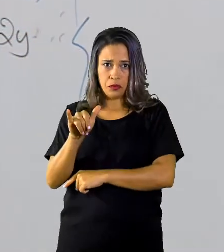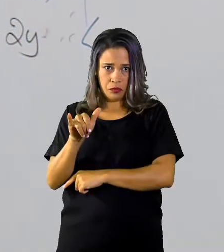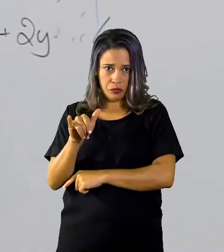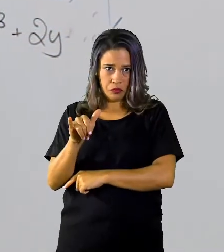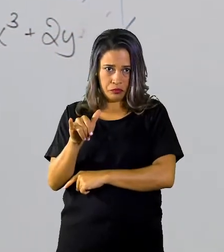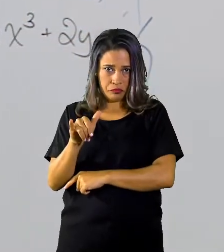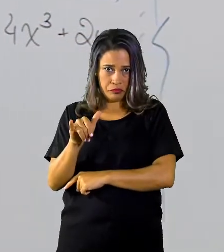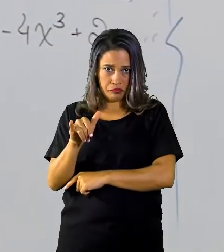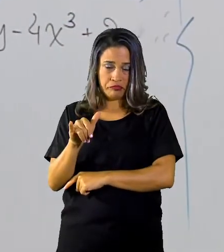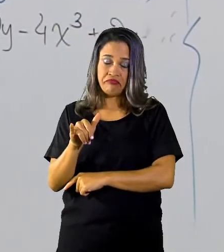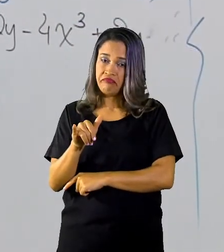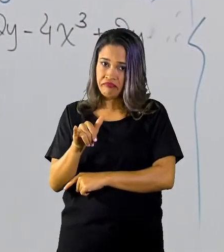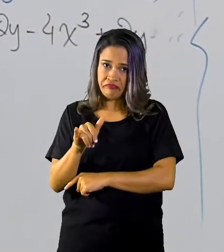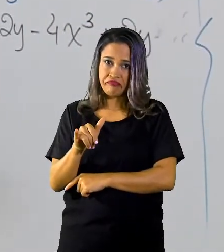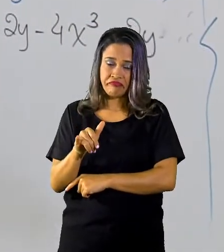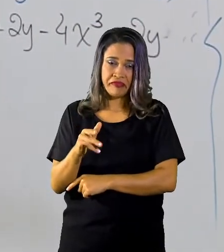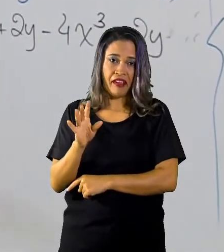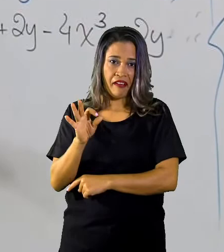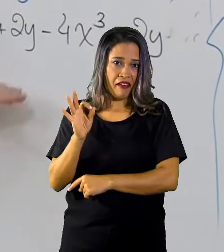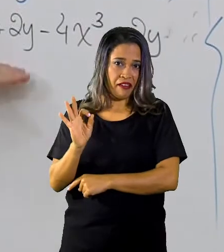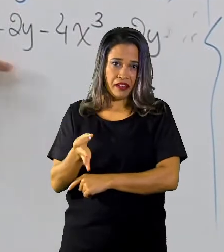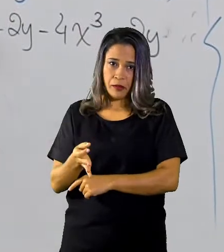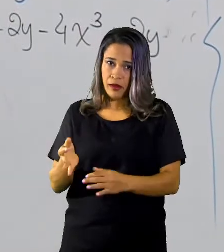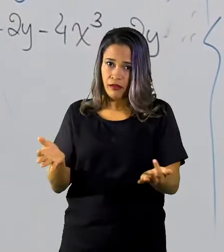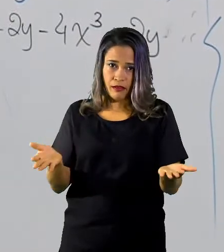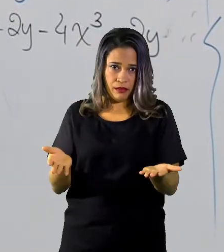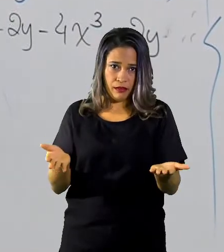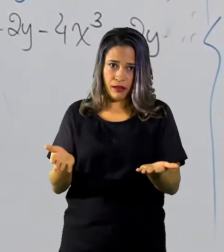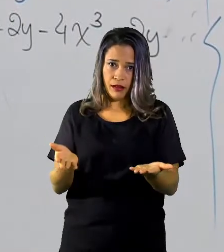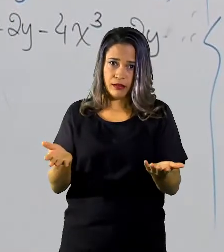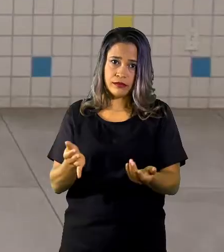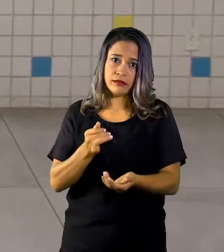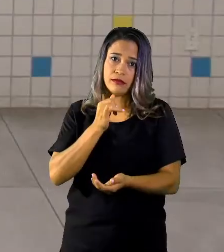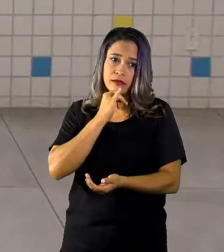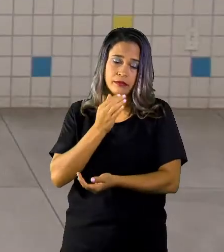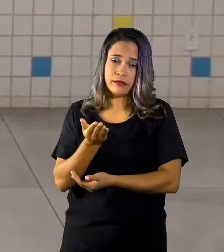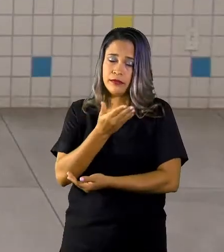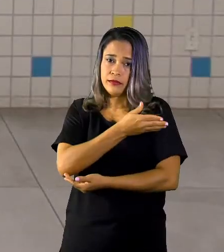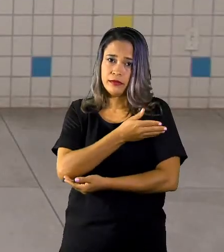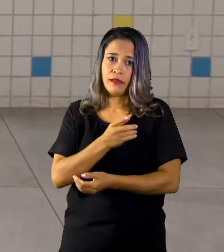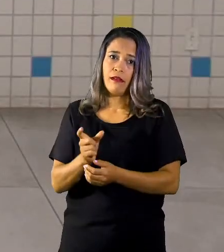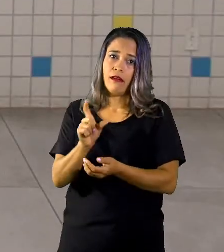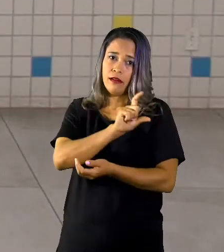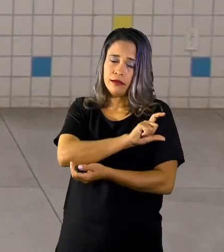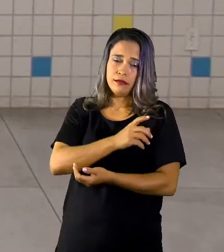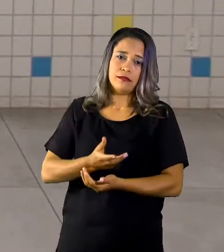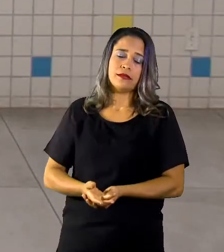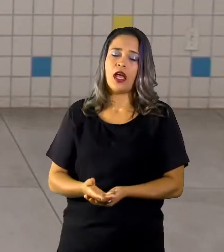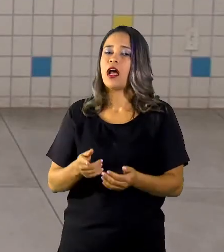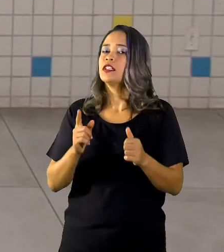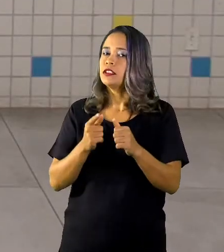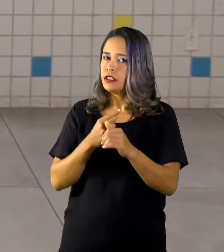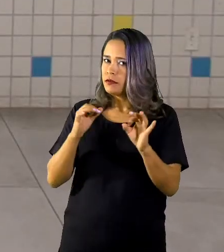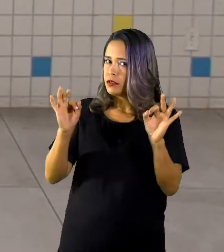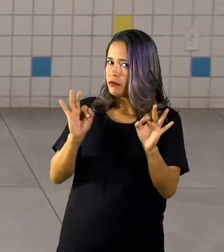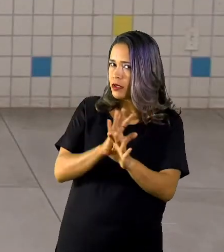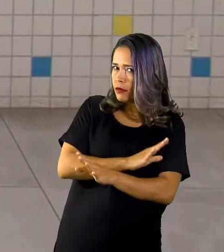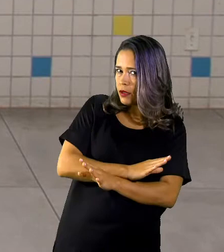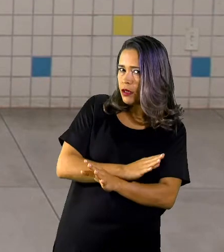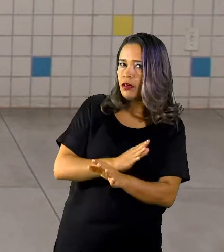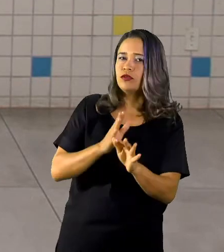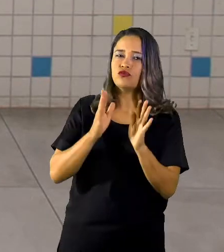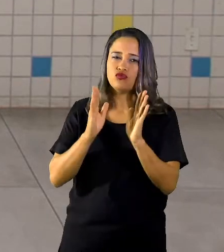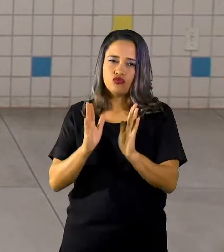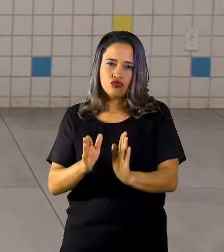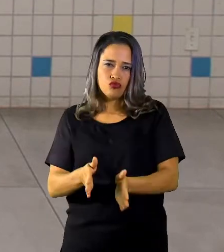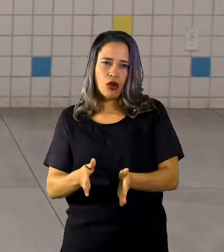Pessoal, exatamente o mesmo caso do nosso exemplo anterior. Então, pessoal, feita essa primeira parte de colocar todo mundo para fora